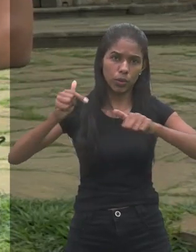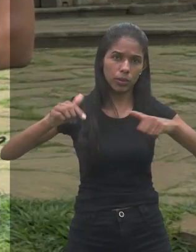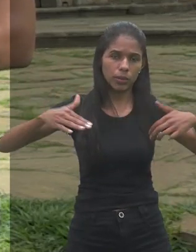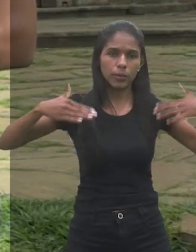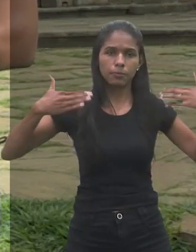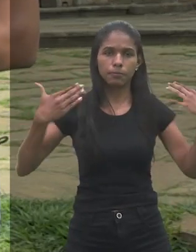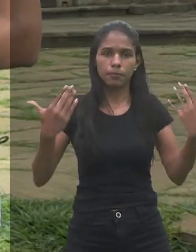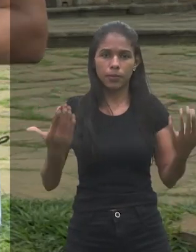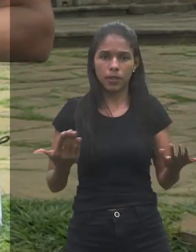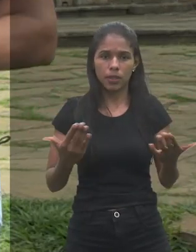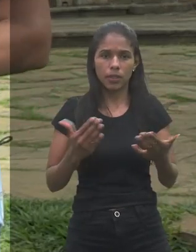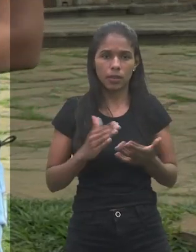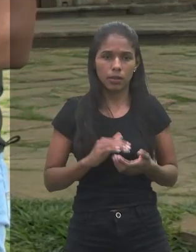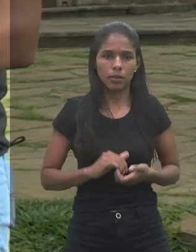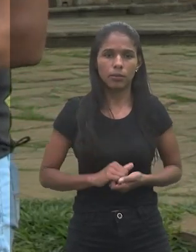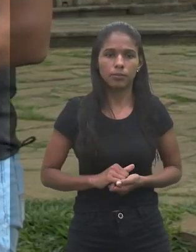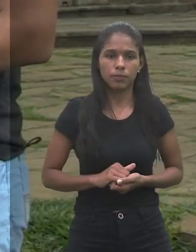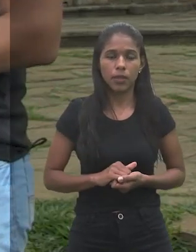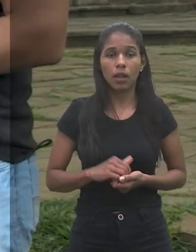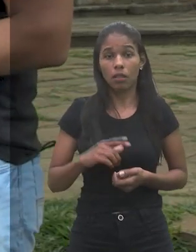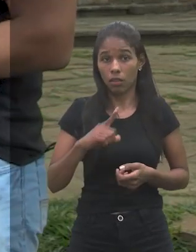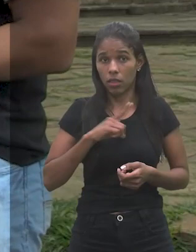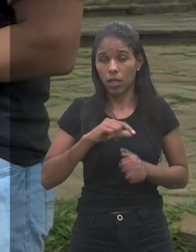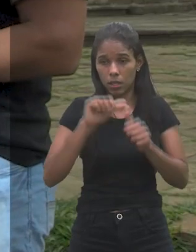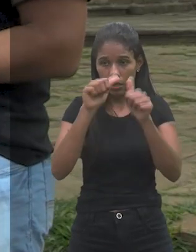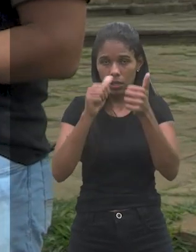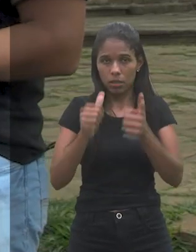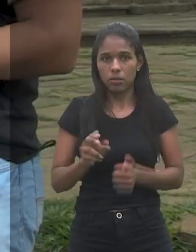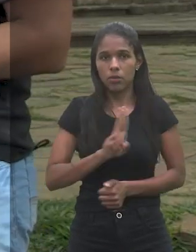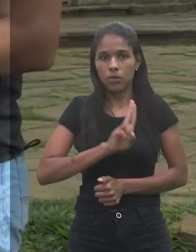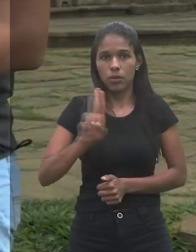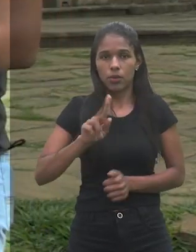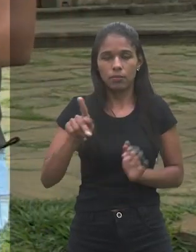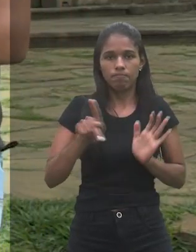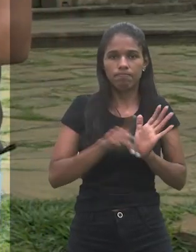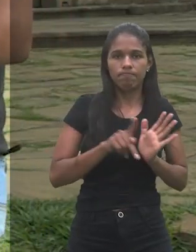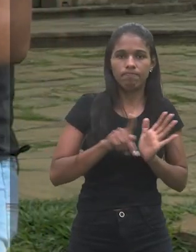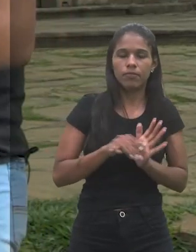santo é italiano, né? Então tem que ter toda essa preocupação aí.